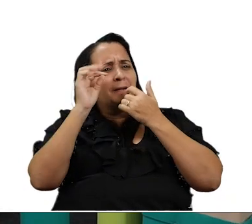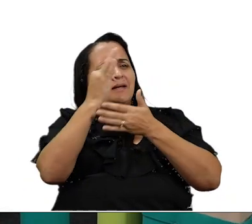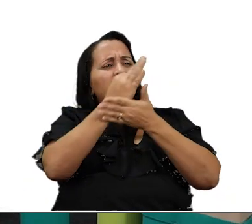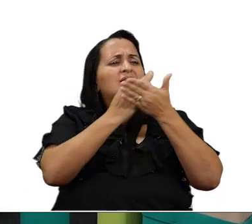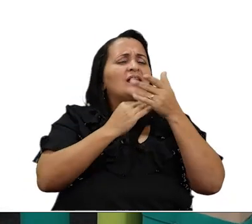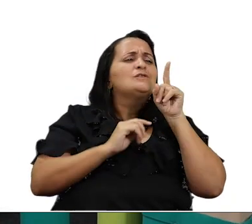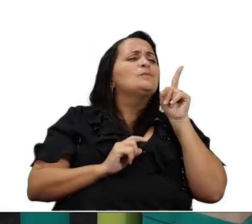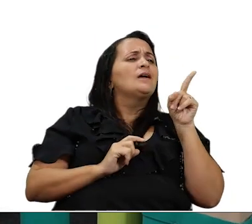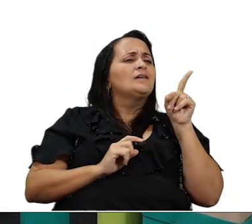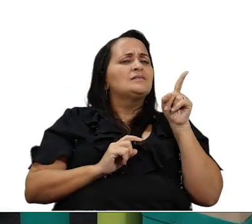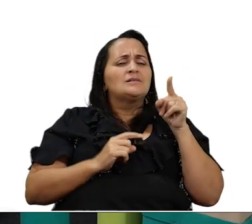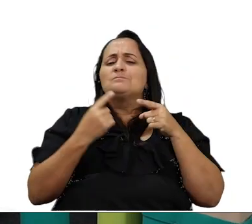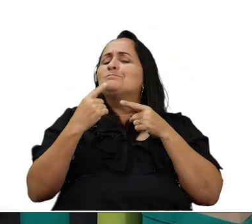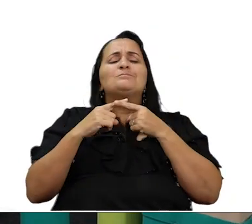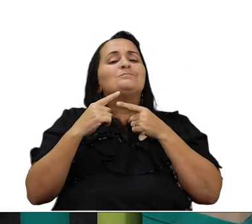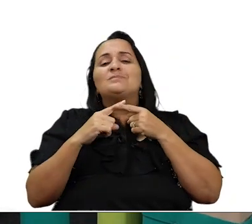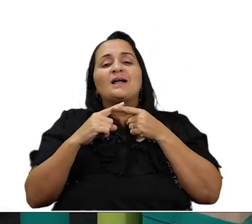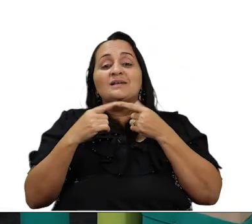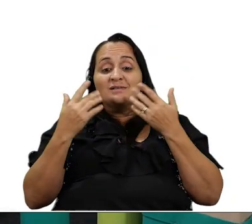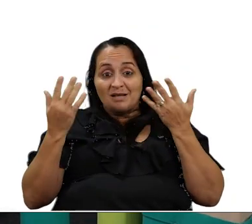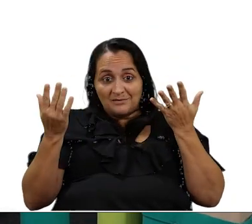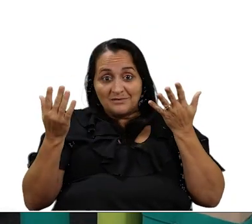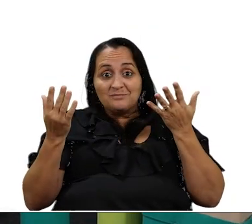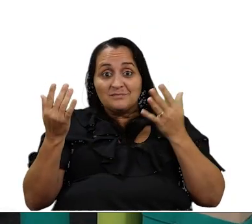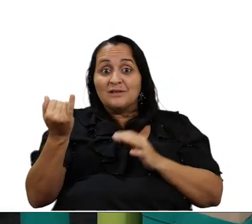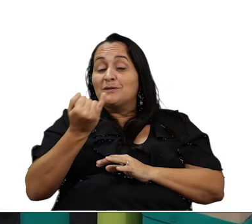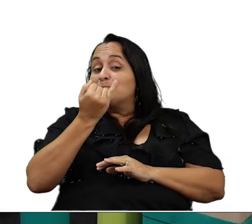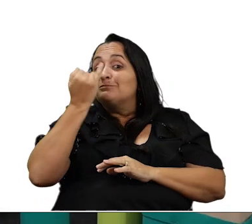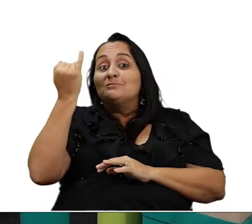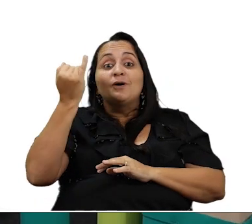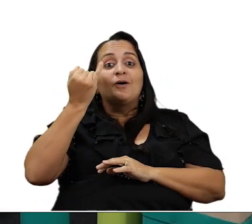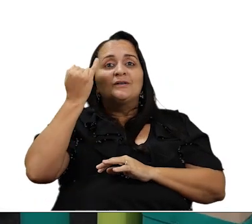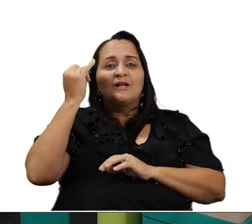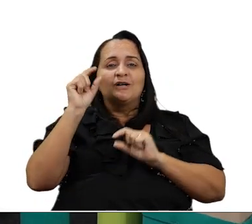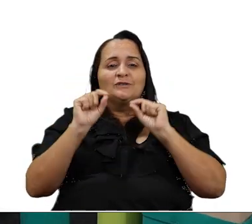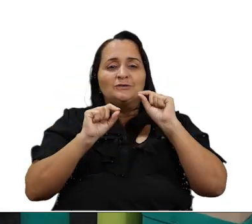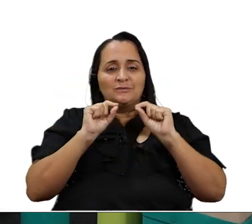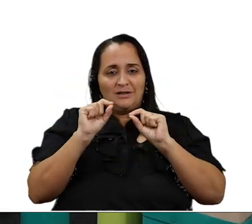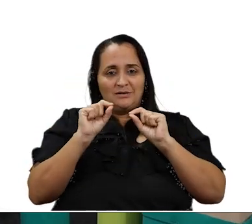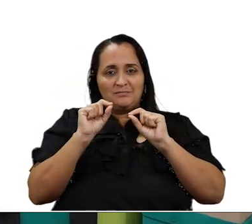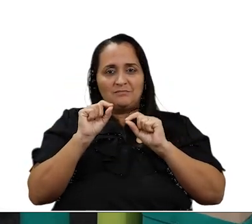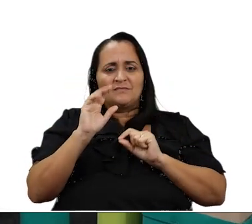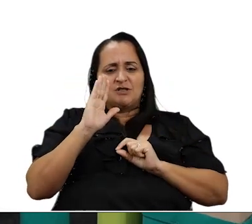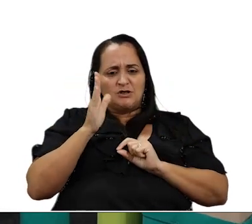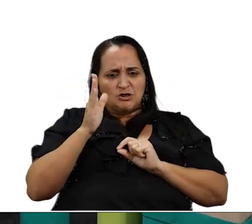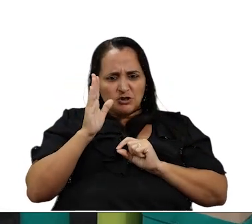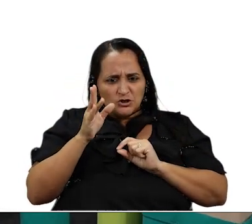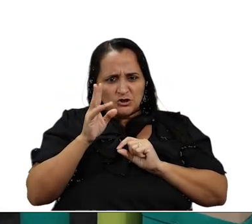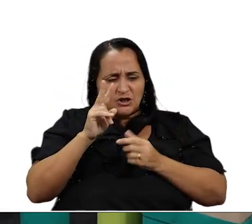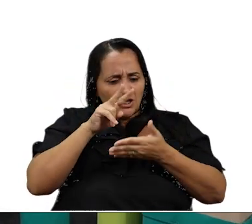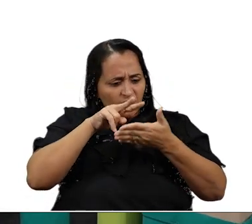que ele serve, tá? Outra coisa importante que a gente observa já ao ver